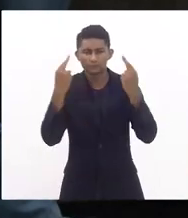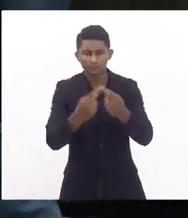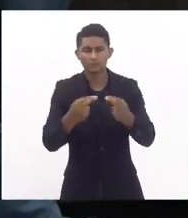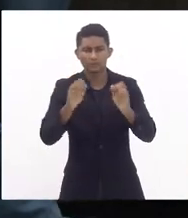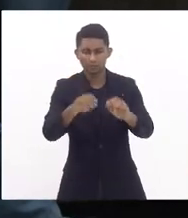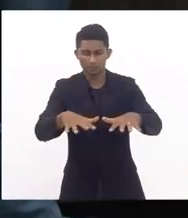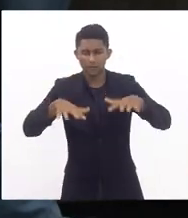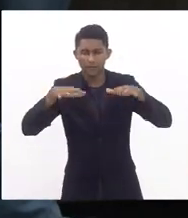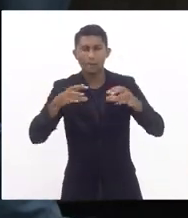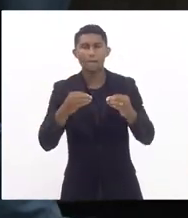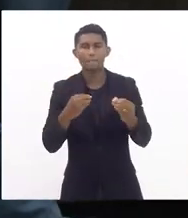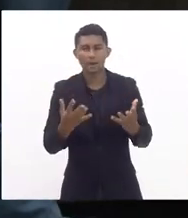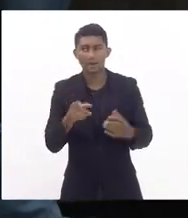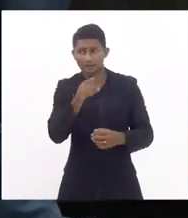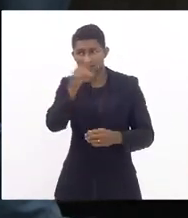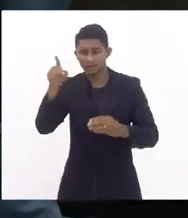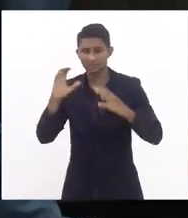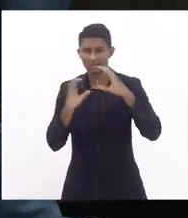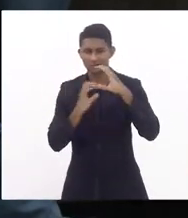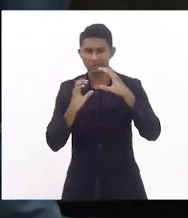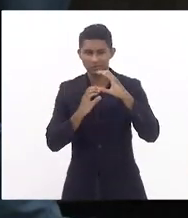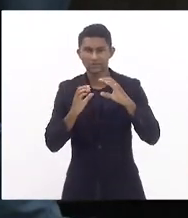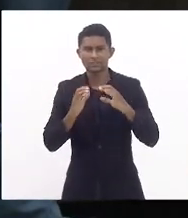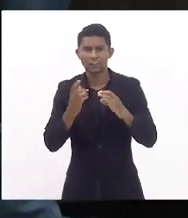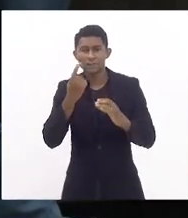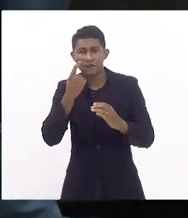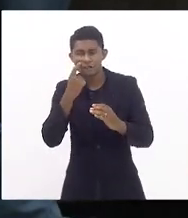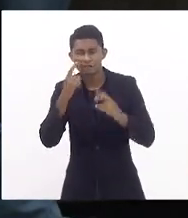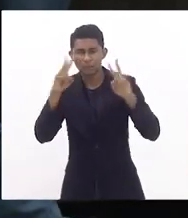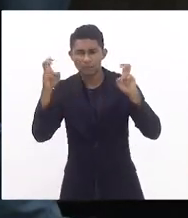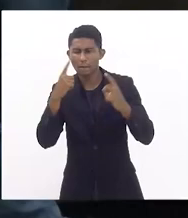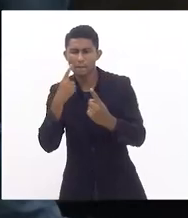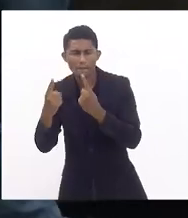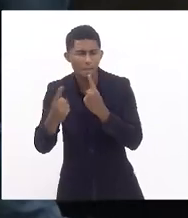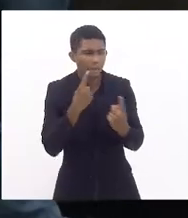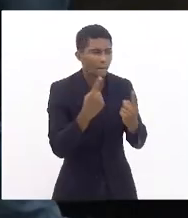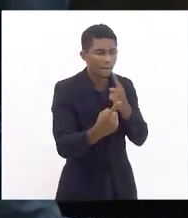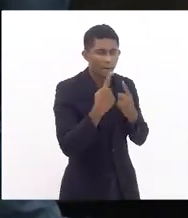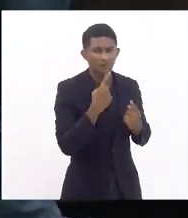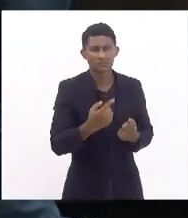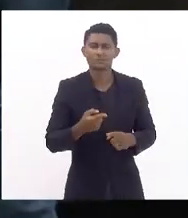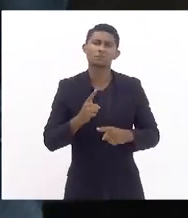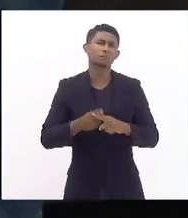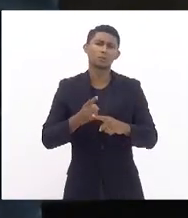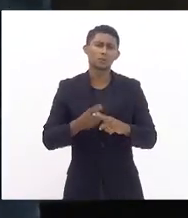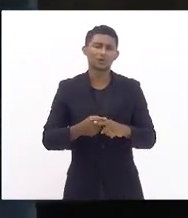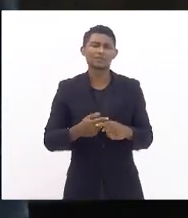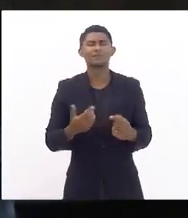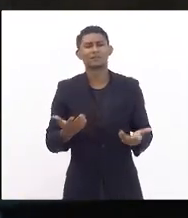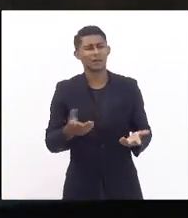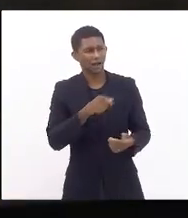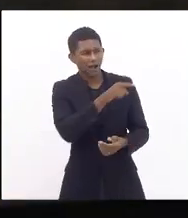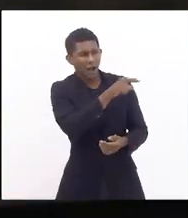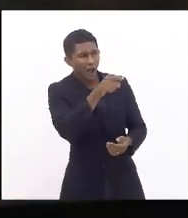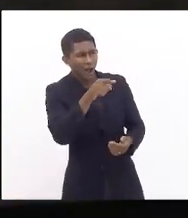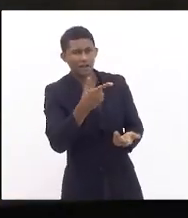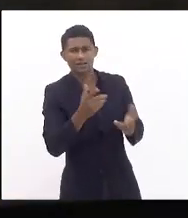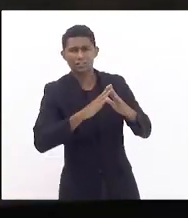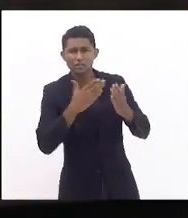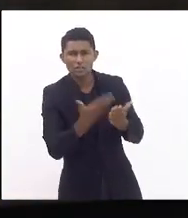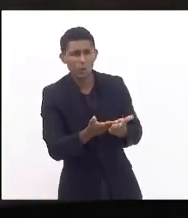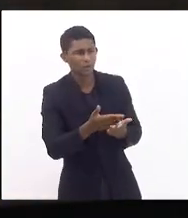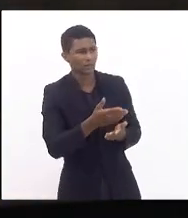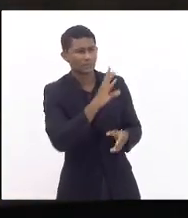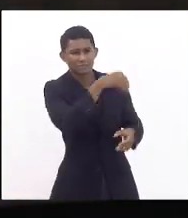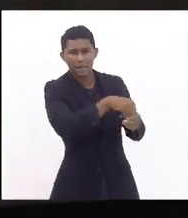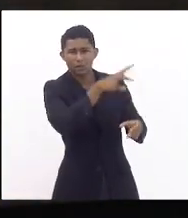tema dos concursados da educação, porque não é possível que a gente, com falta de professor, com